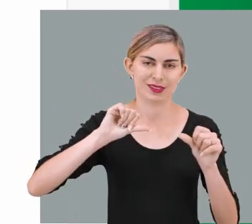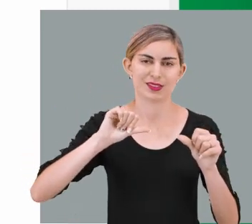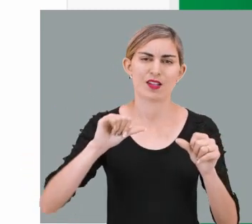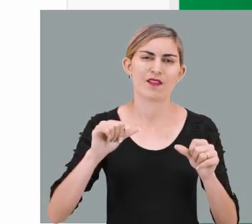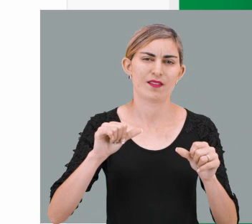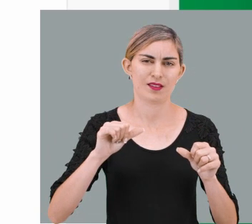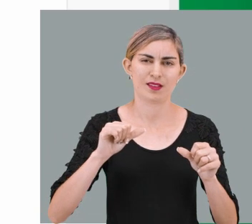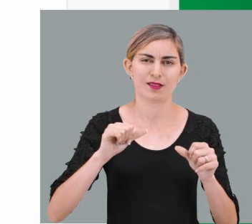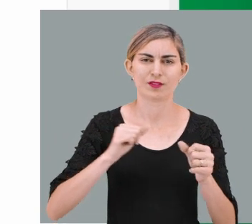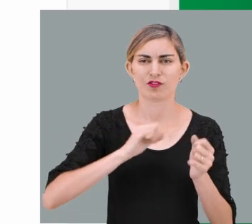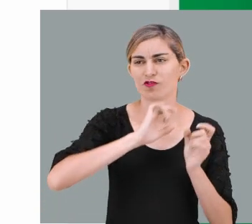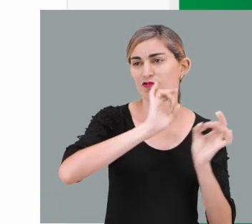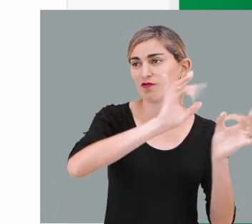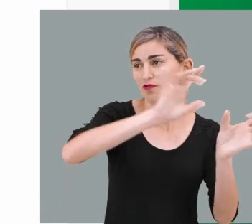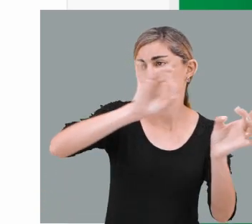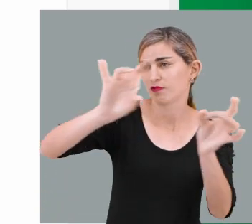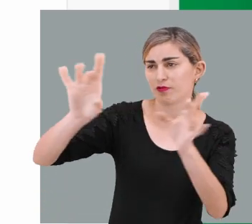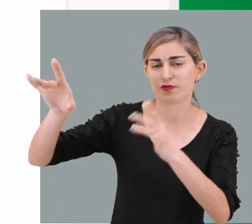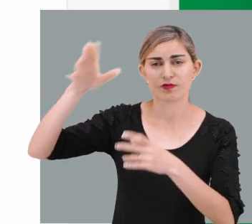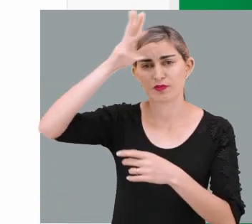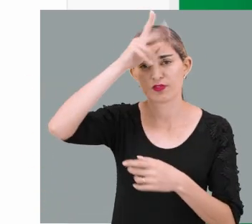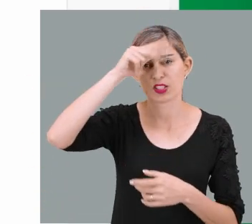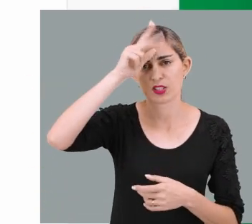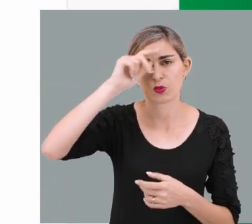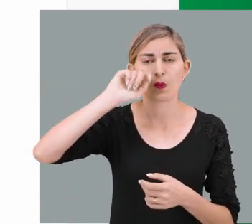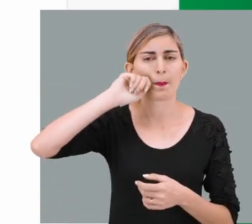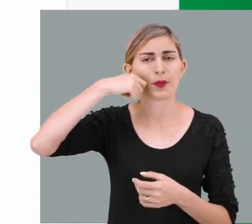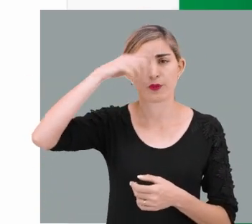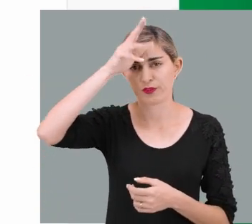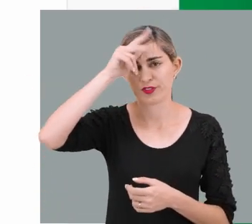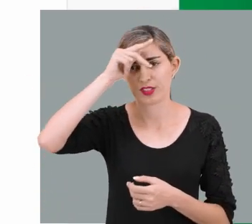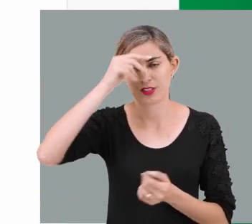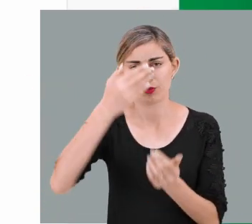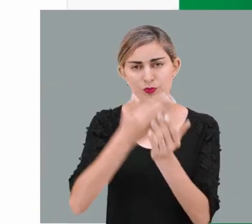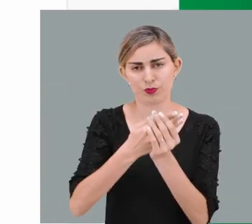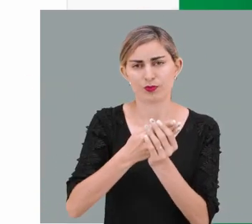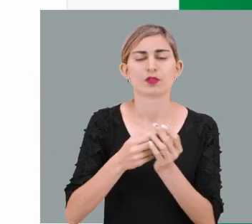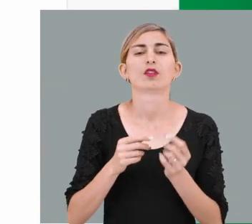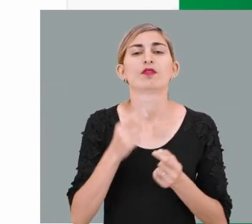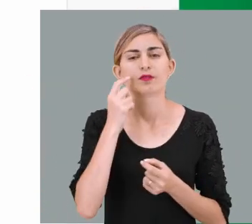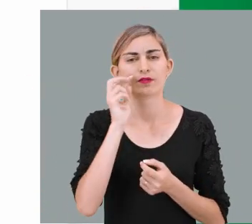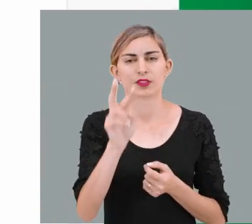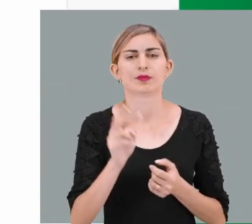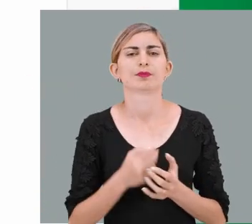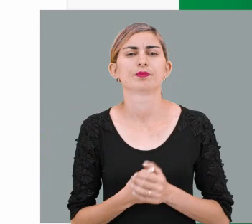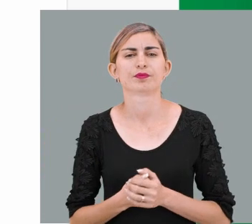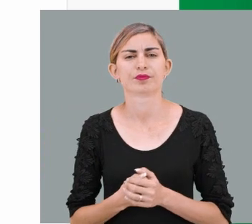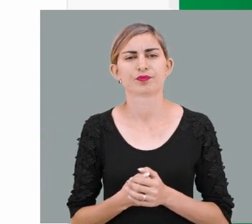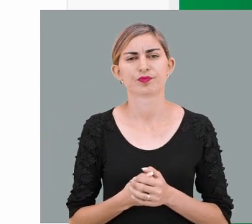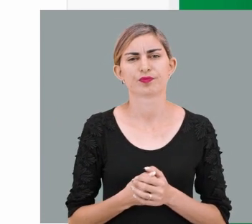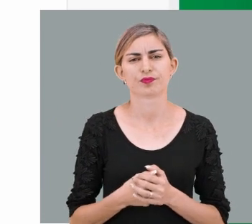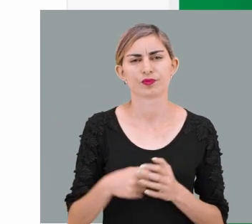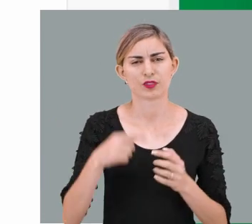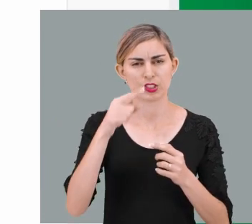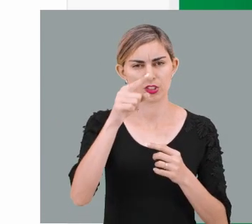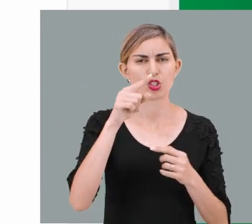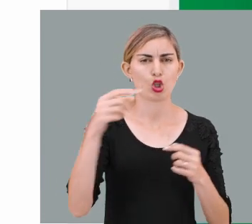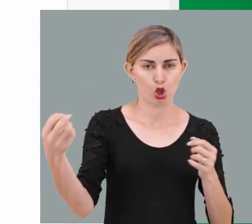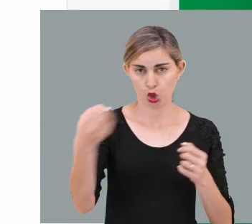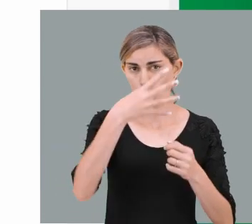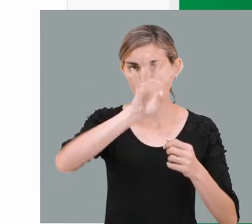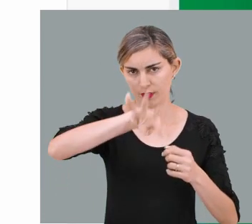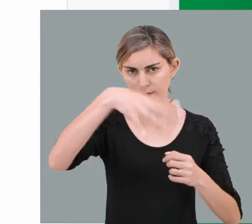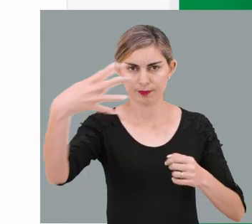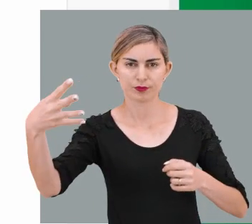no volume da demanda dos sanduíches de frango? Vamos voltar aqui à leitura orientada. Na